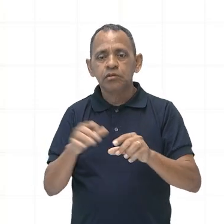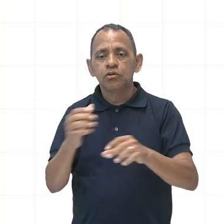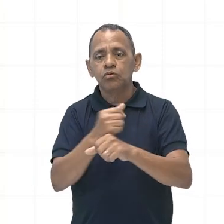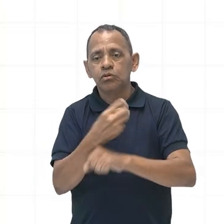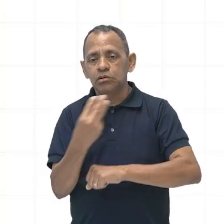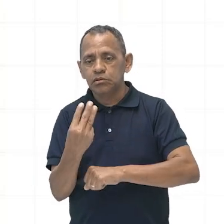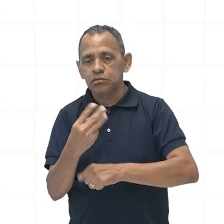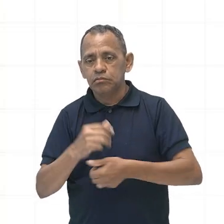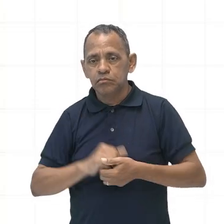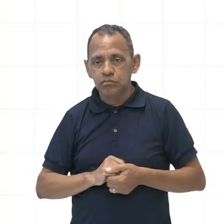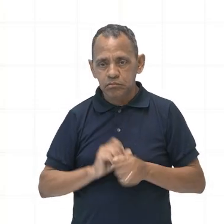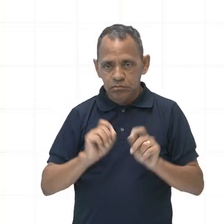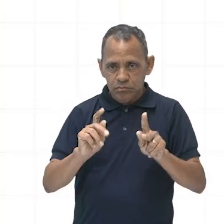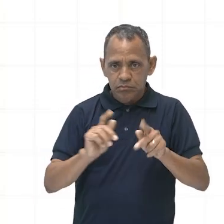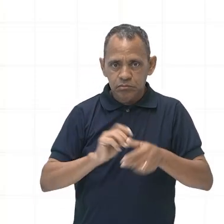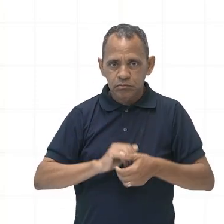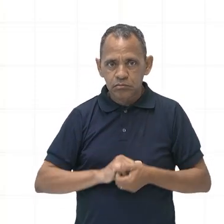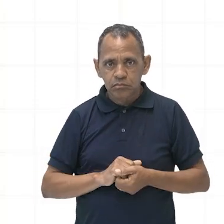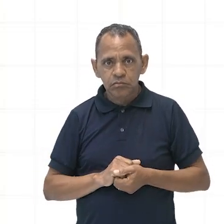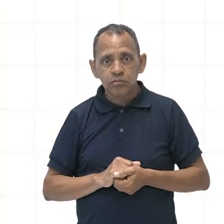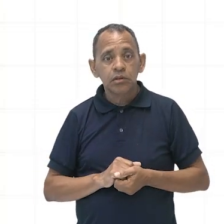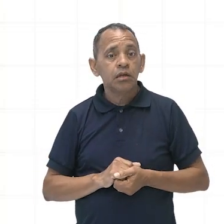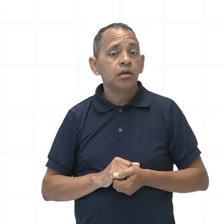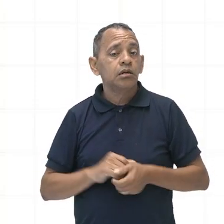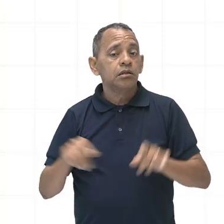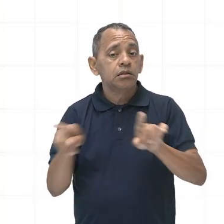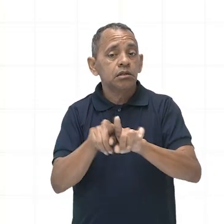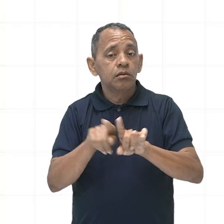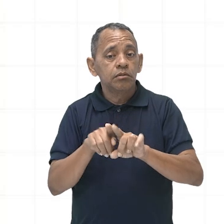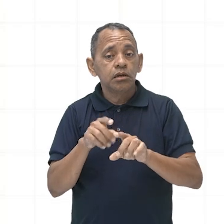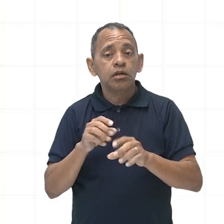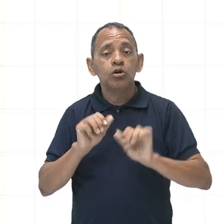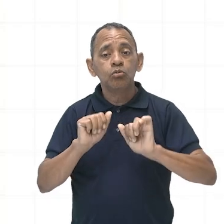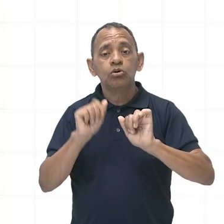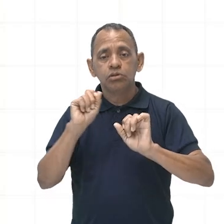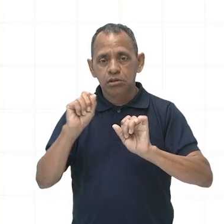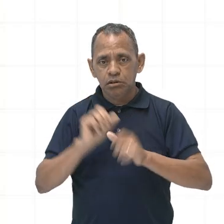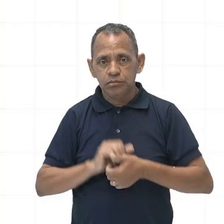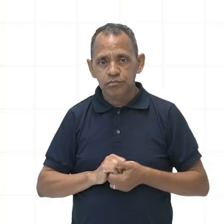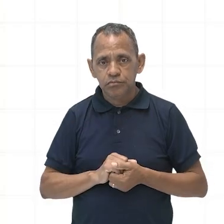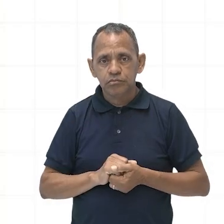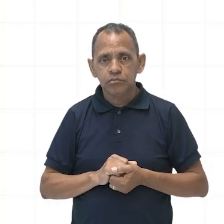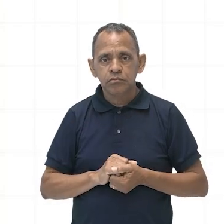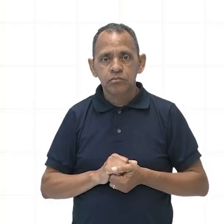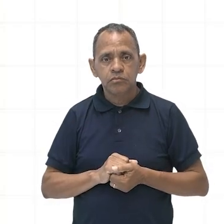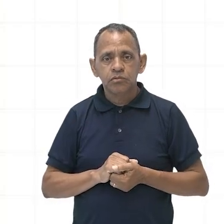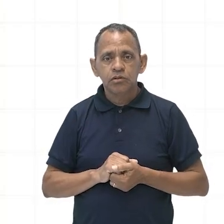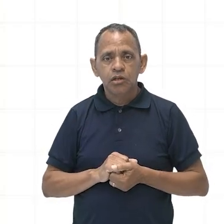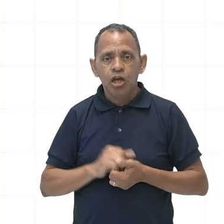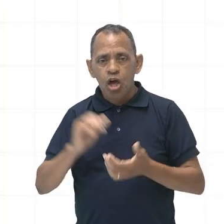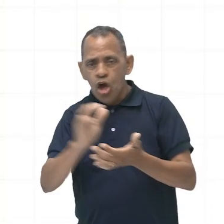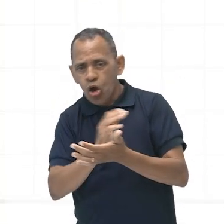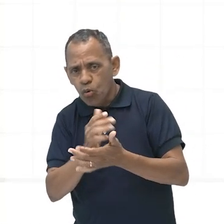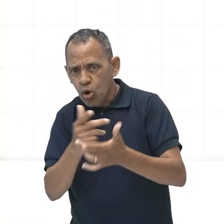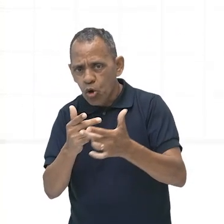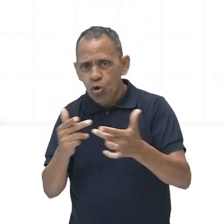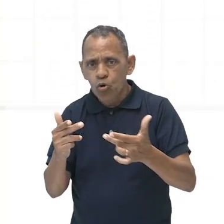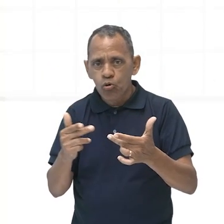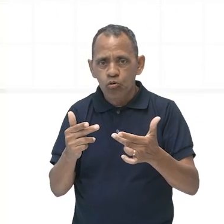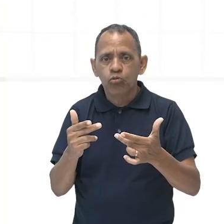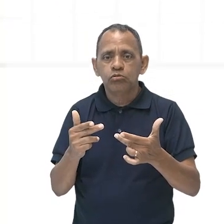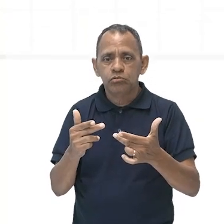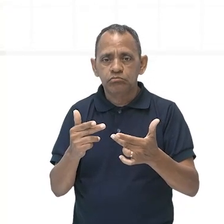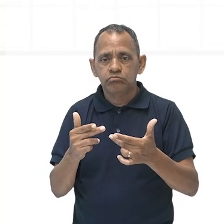Beleza? Tranquilo? Da mesma forma, eu posso pegar aqui, ó, algo muito feio, né?